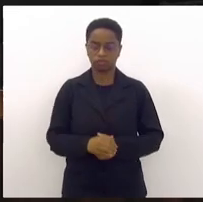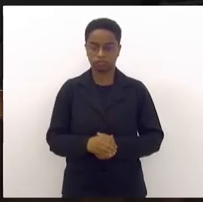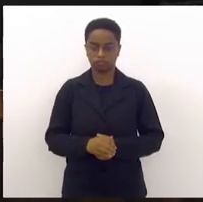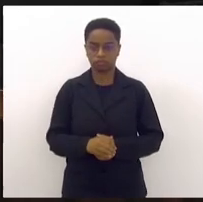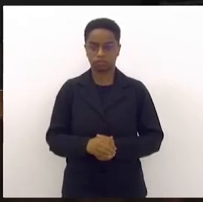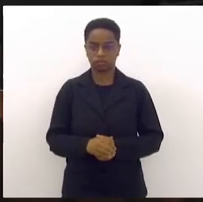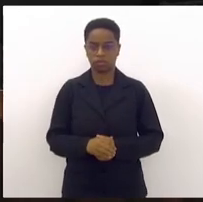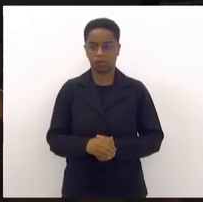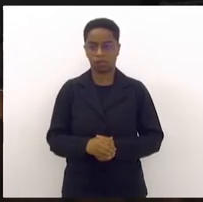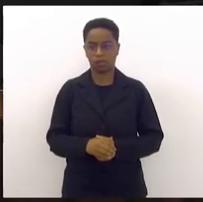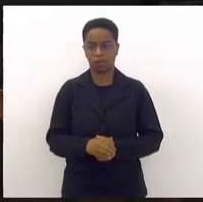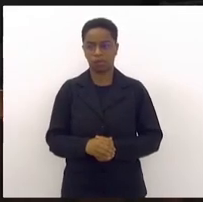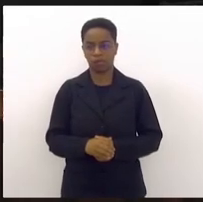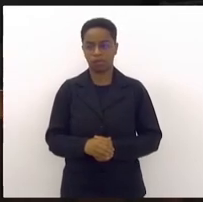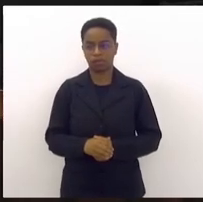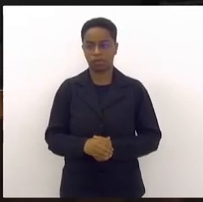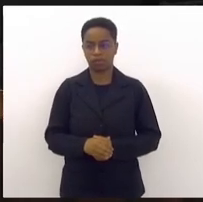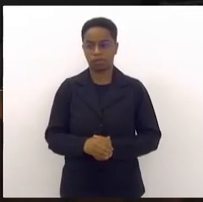aprovado.